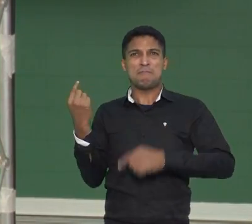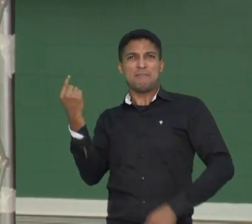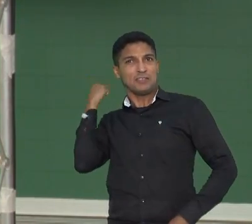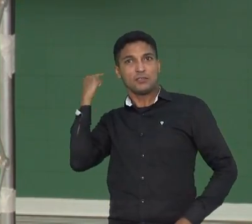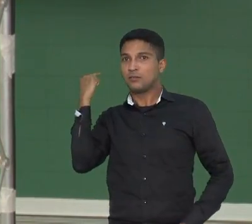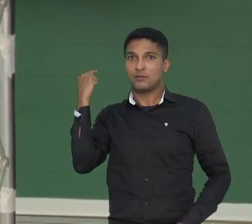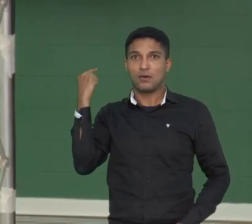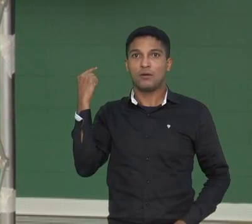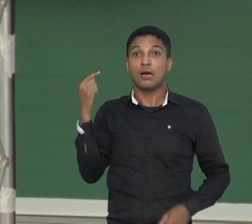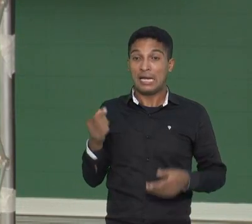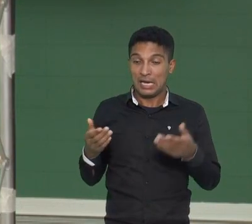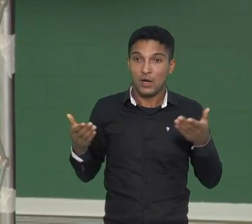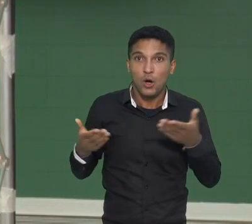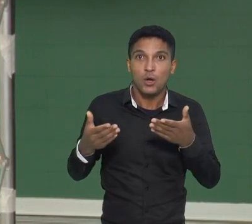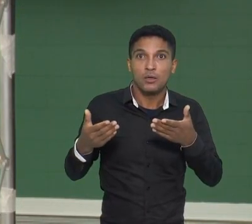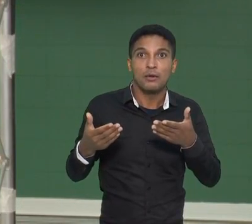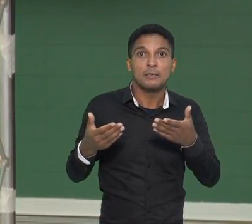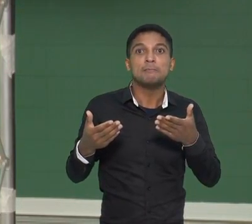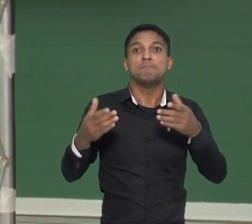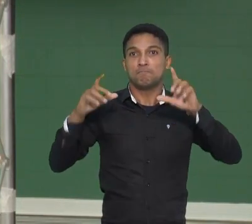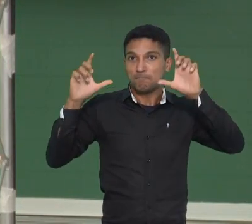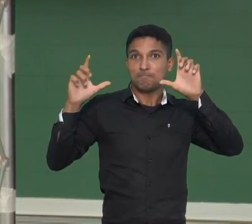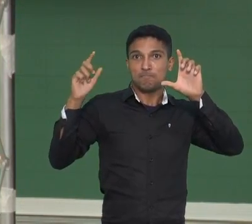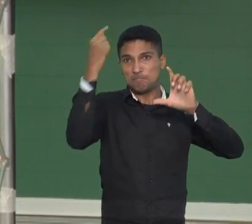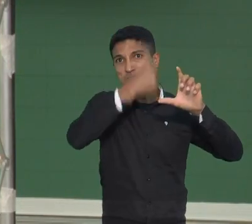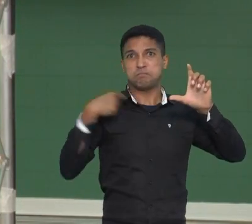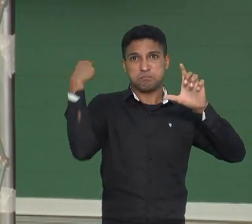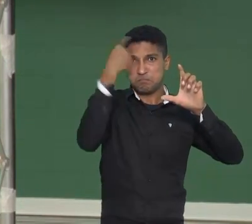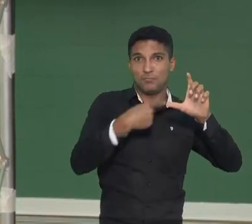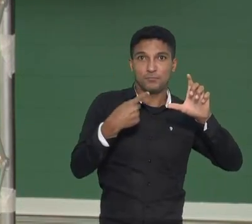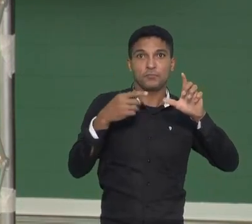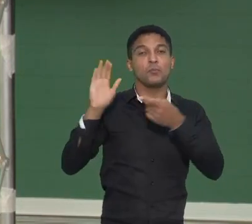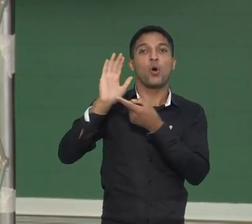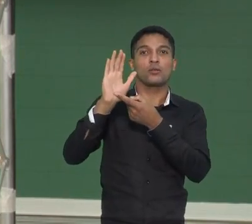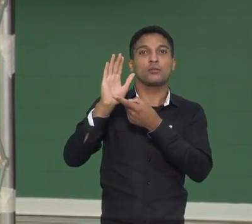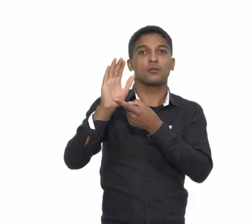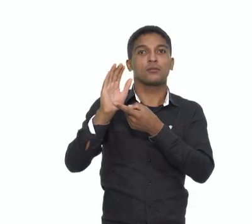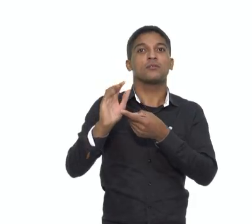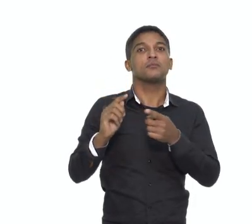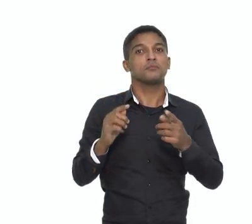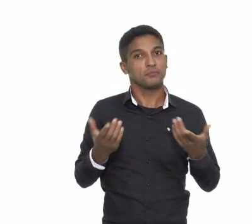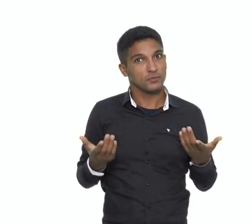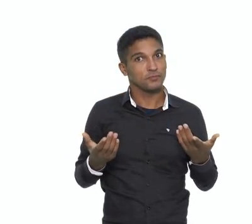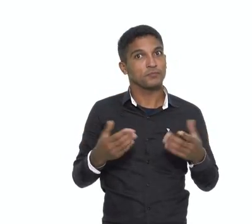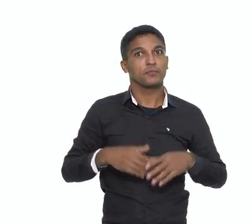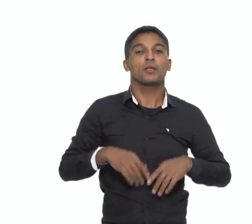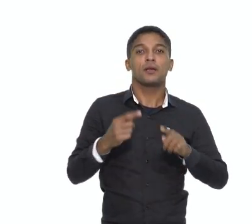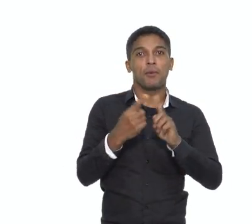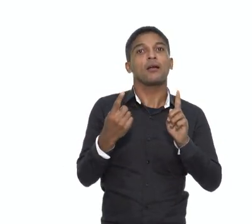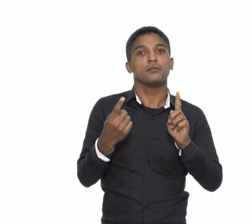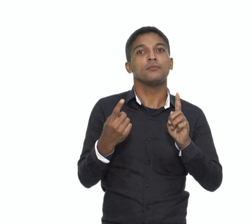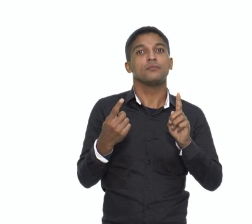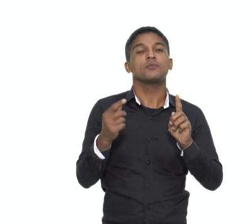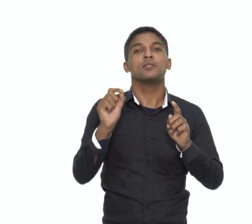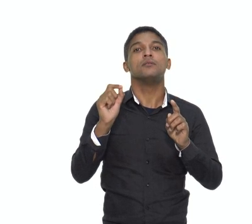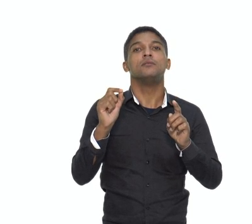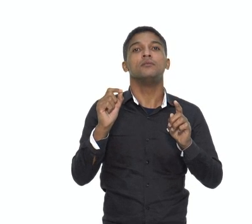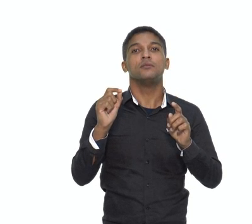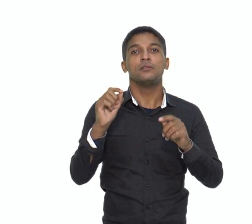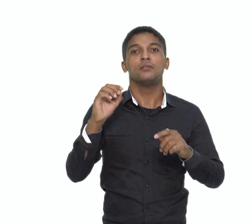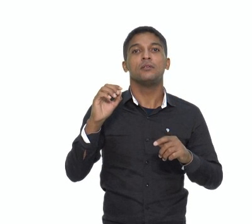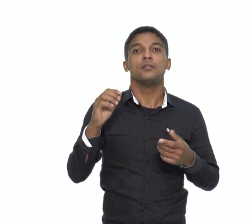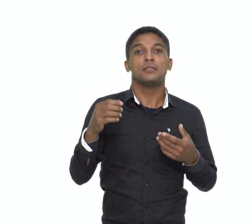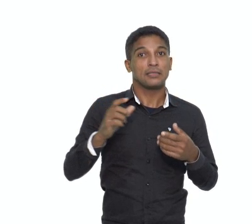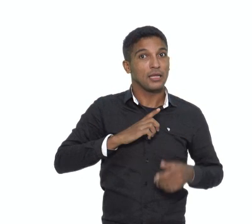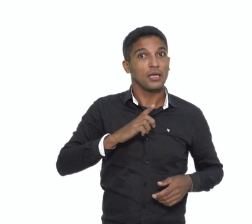que o acompanhou e o retratou em vida. Feita essa observação, mencionando aqui Cipriano Barata,